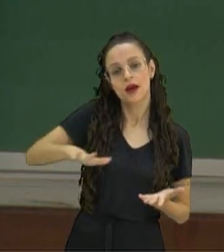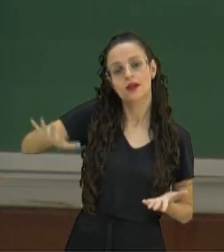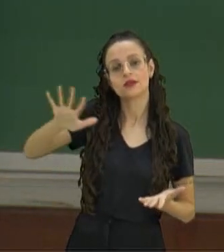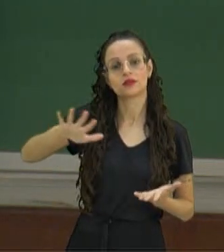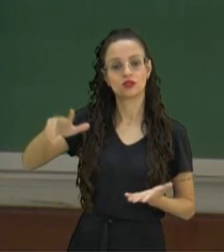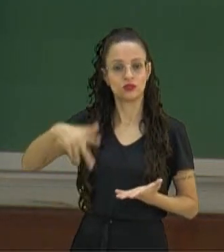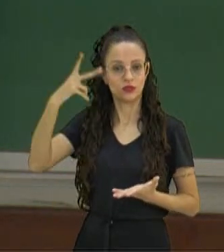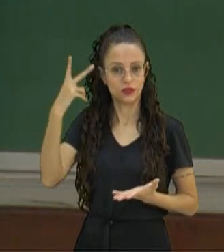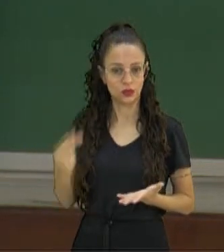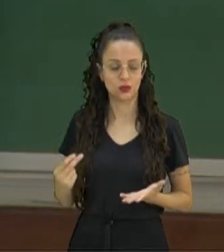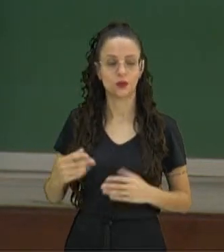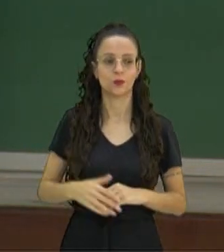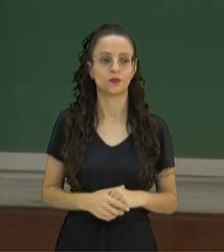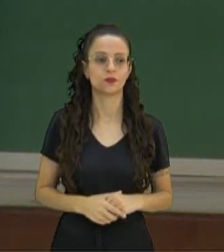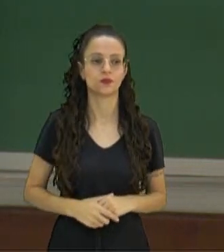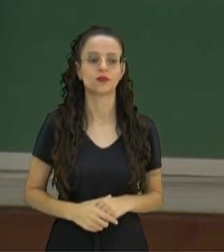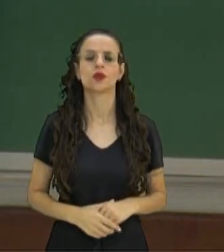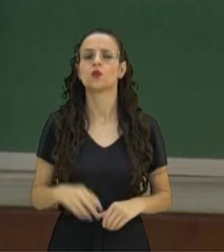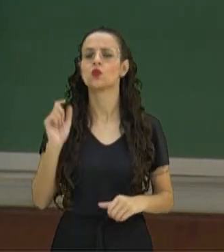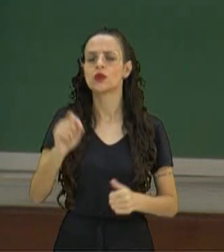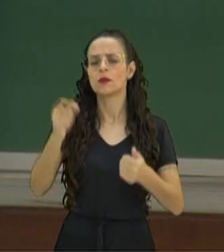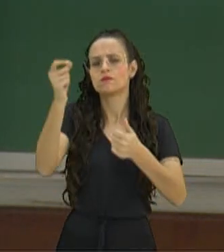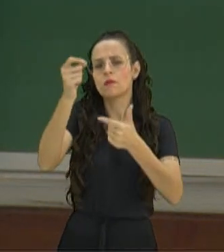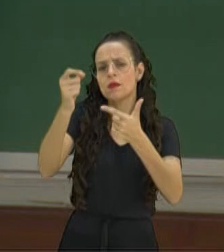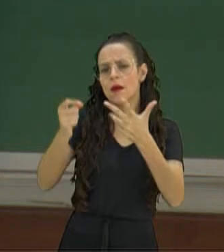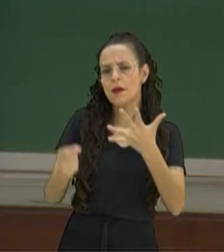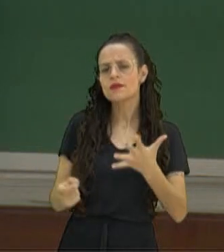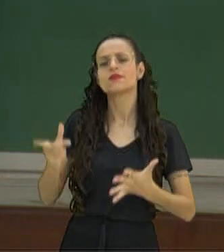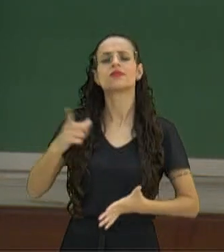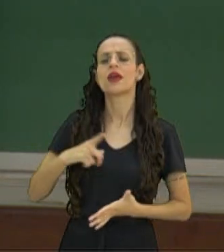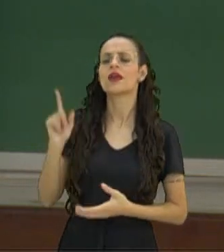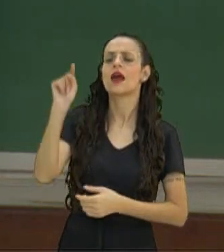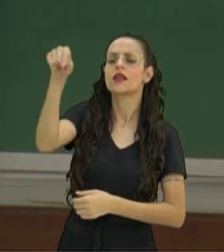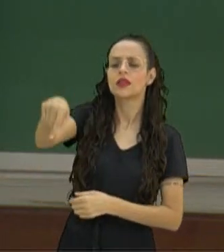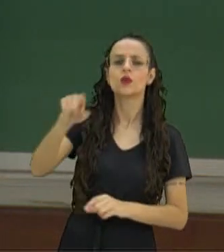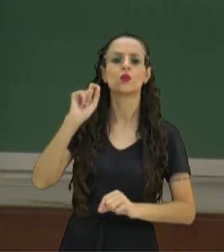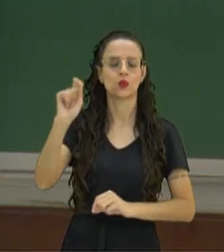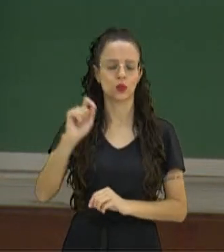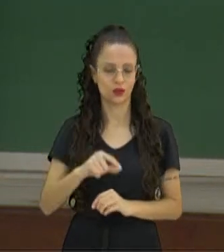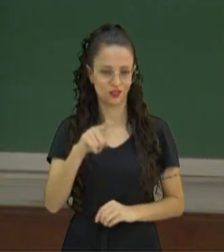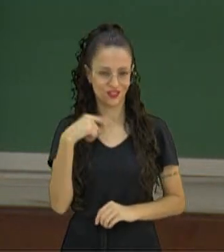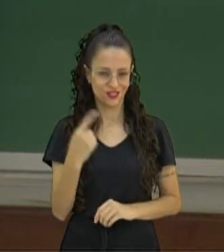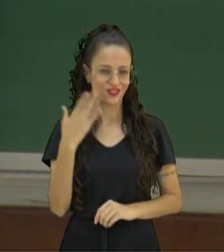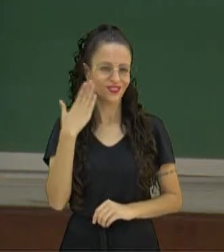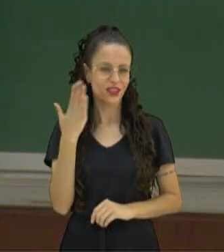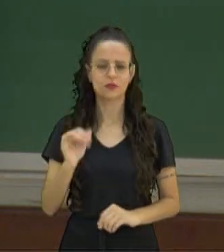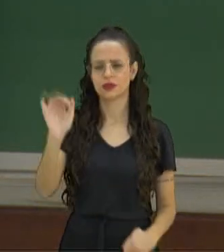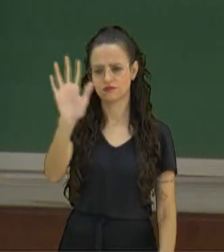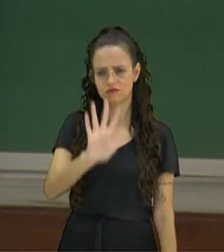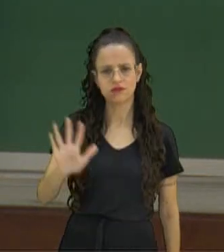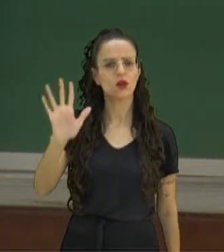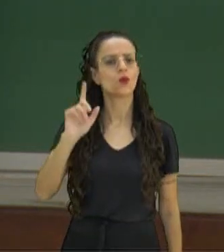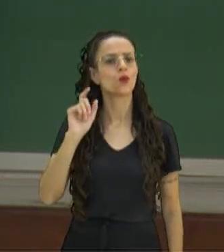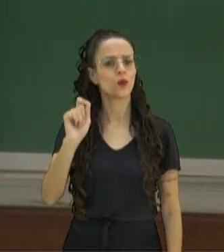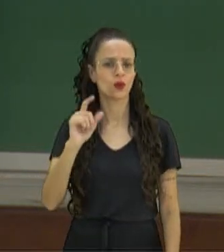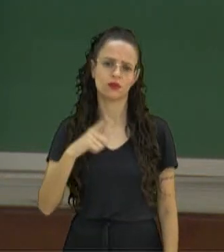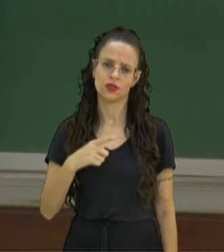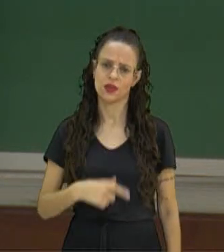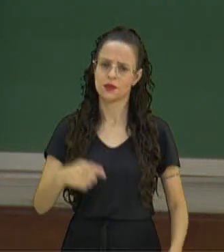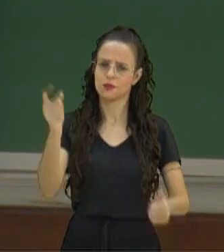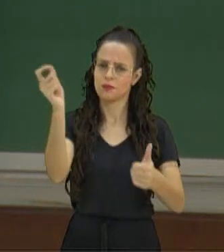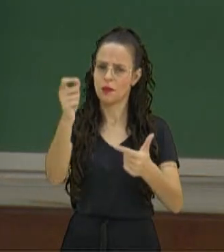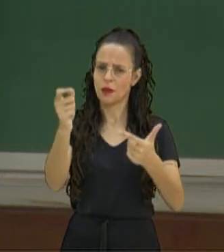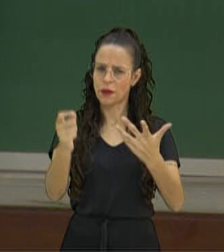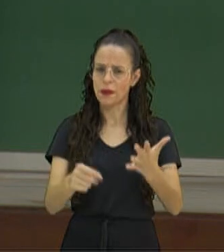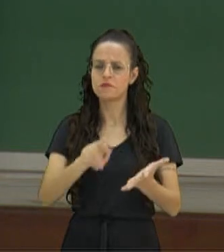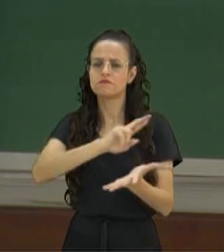natural, certo? Os elementos que eu posso encontrar nessa paisagem. Nós sabemos que as paisagens são formadas por elementos,